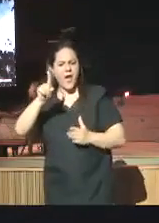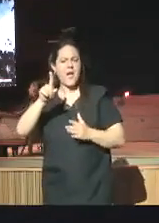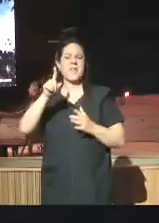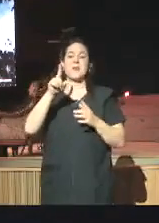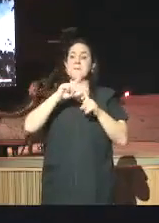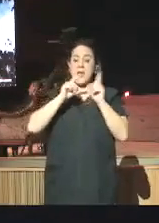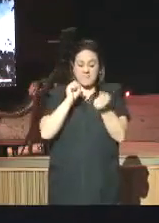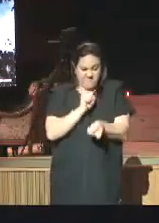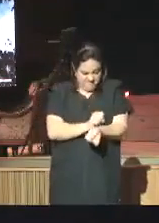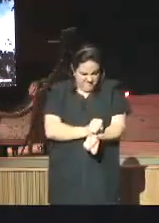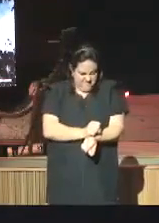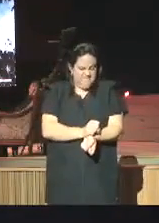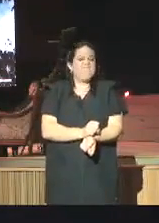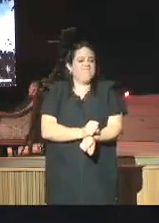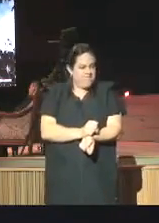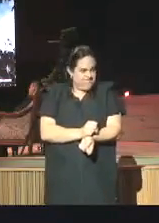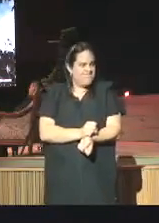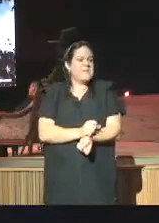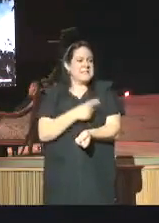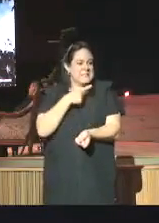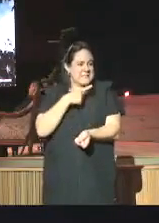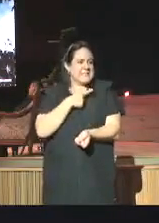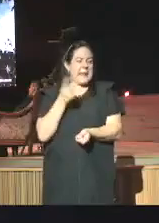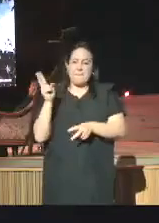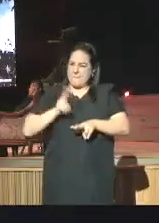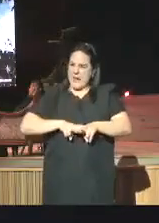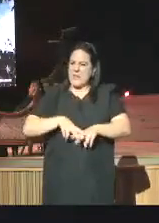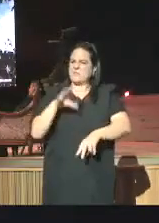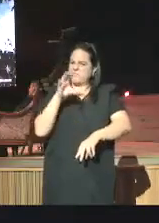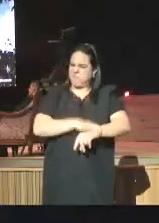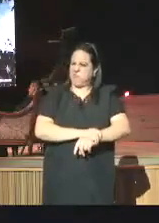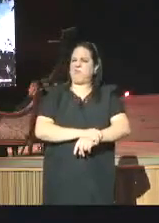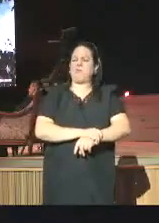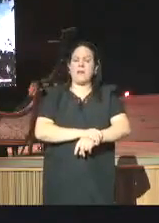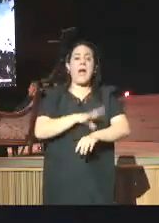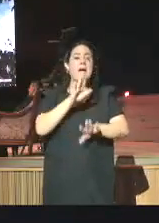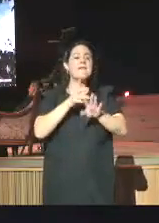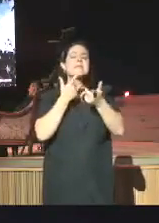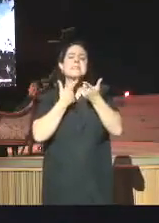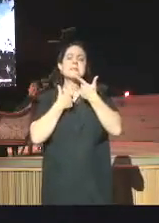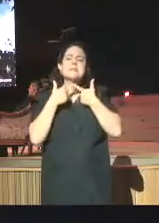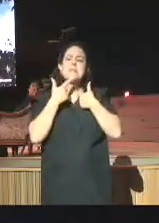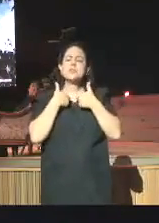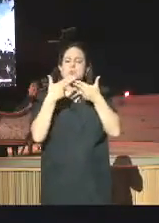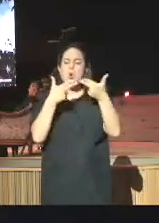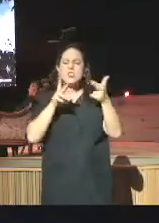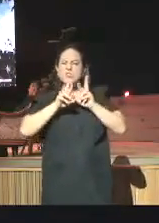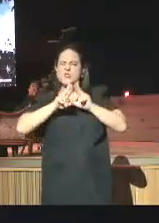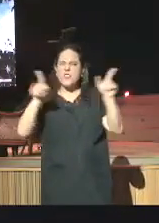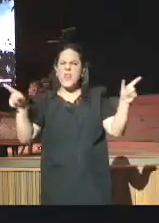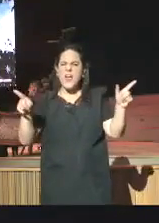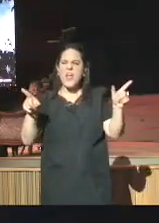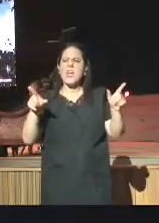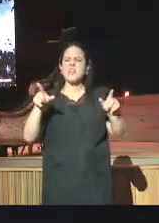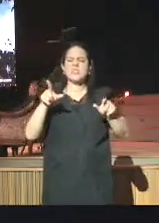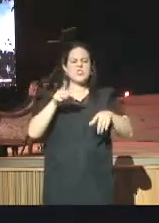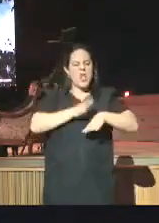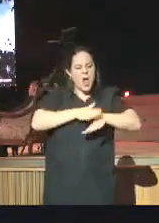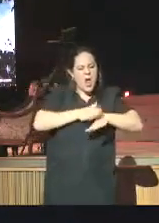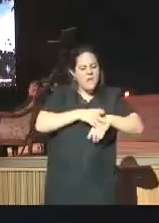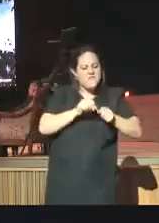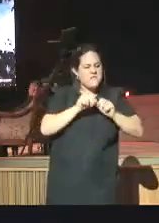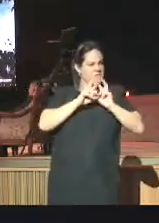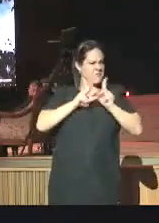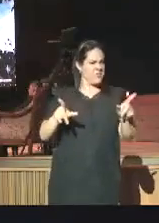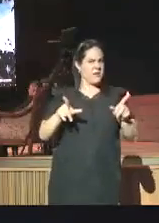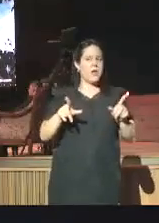preso ele é Algemado aquilo às vezes desejos esquisitos atitudes esquisitas e o